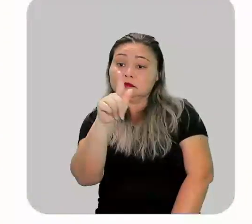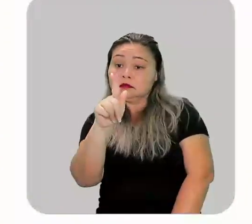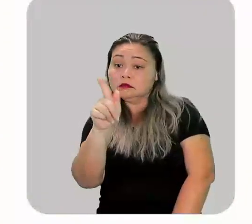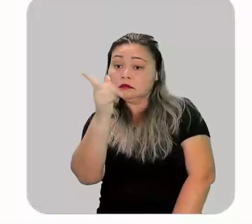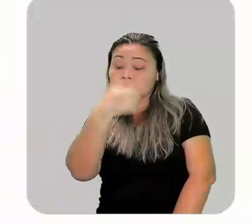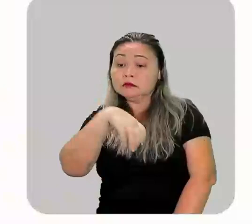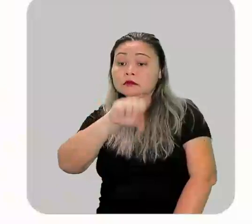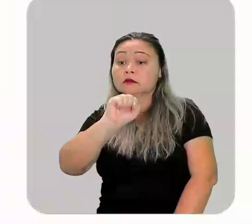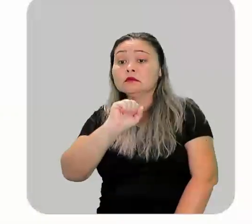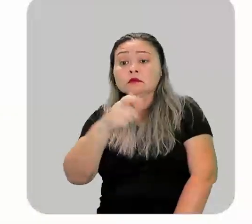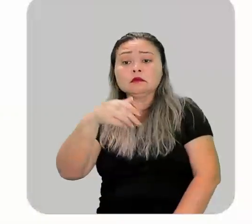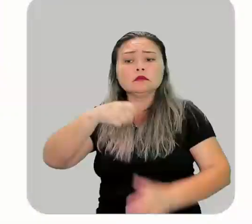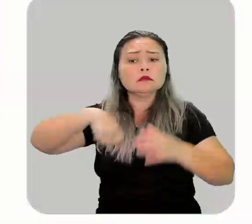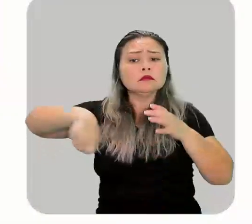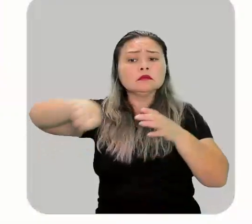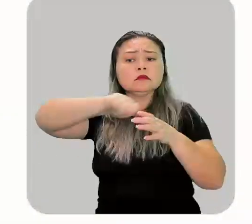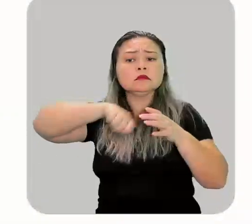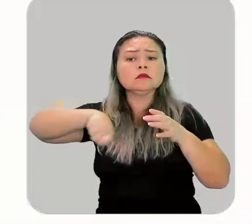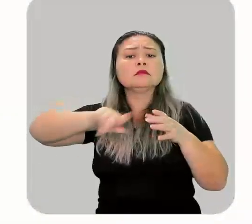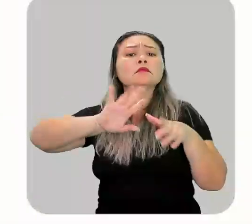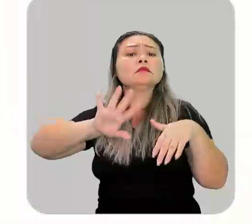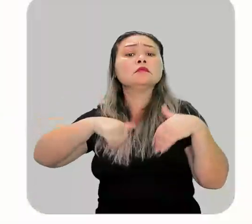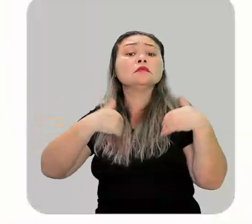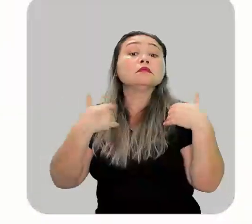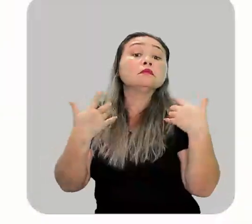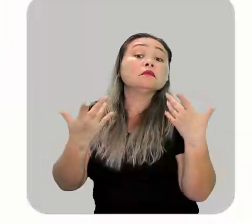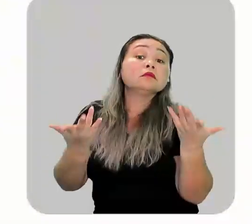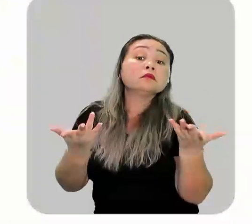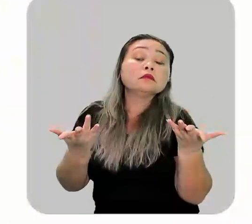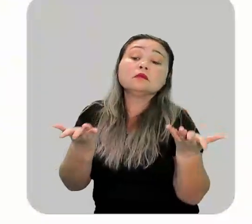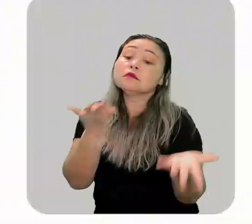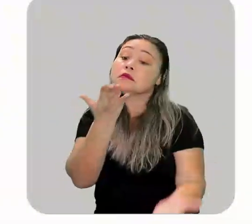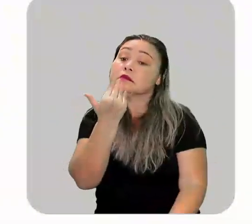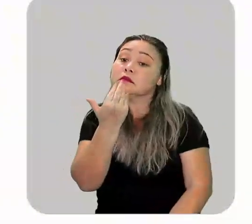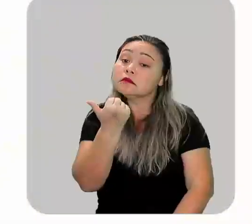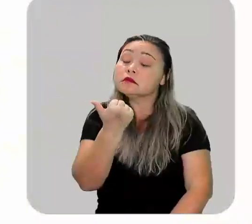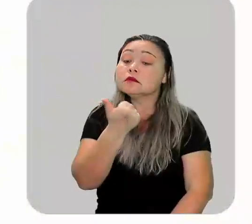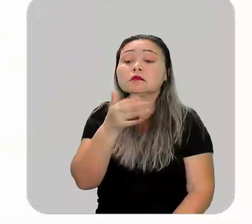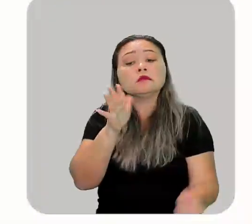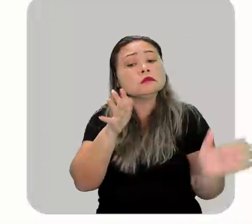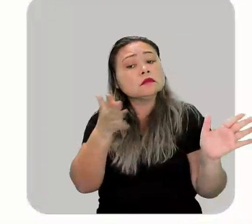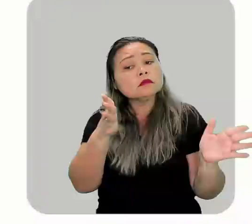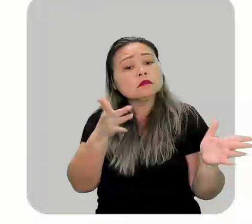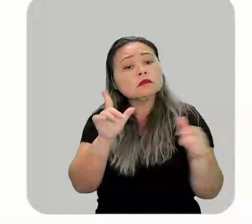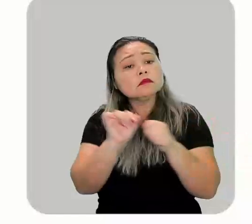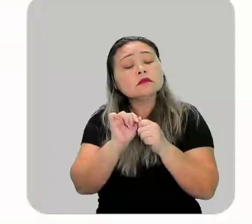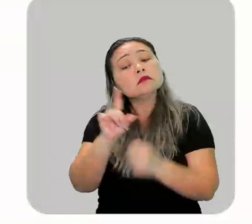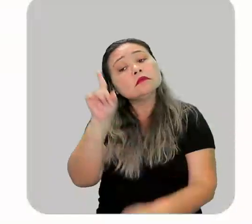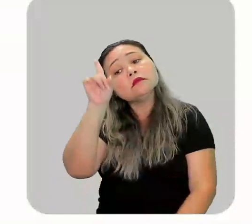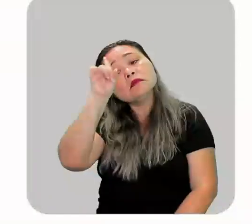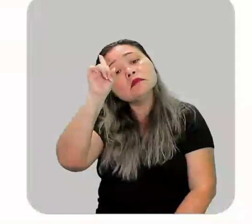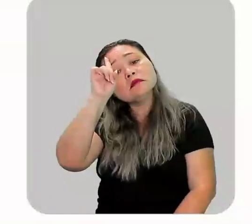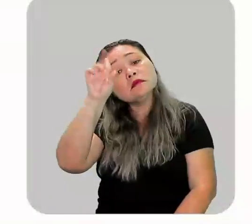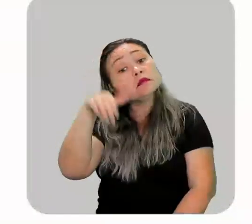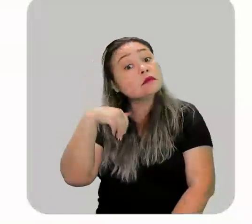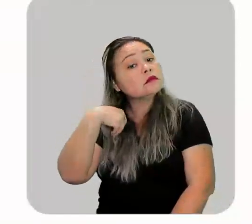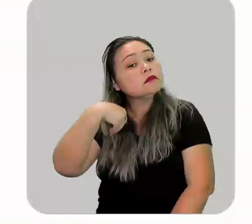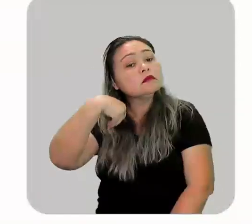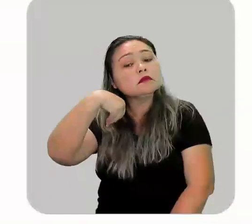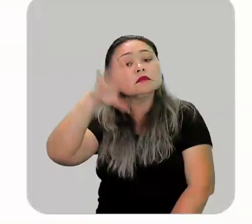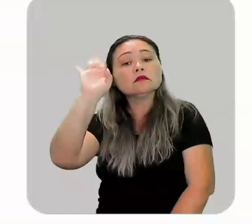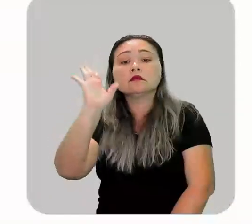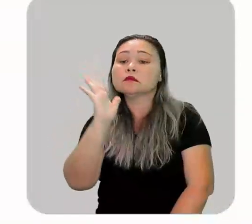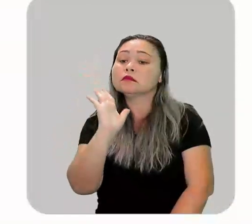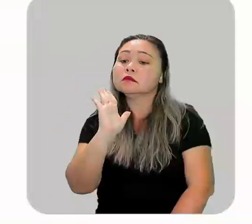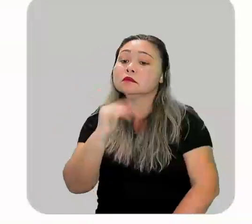450 gramas de sal de cozinha. O seu consumo médio diário